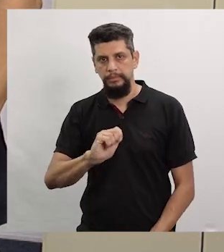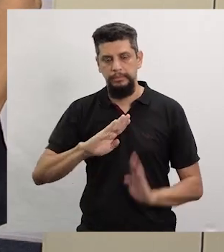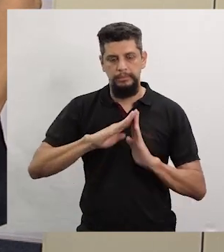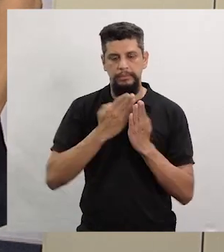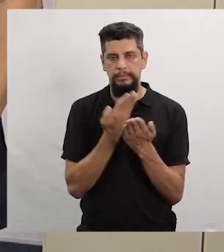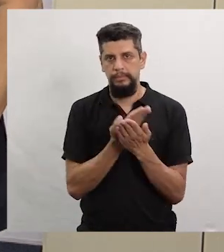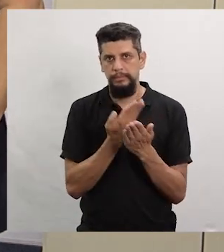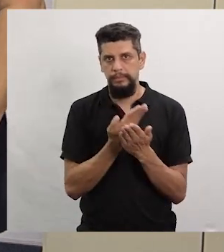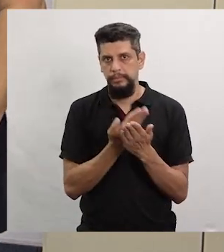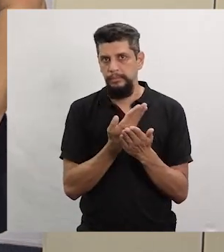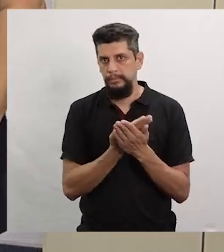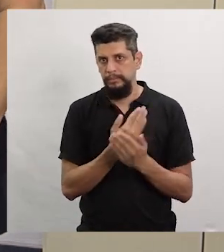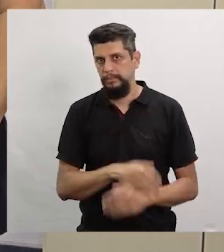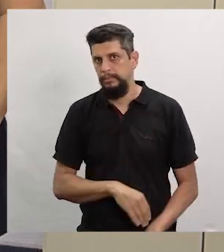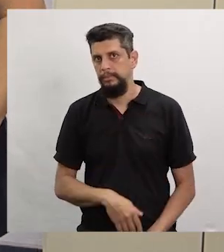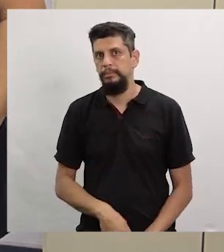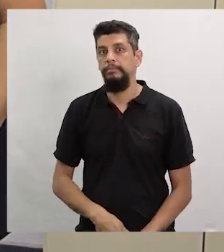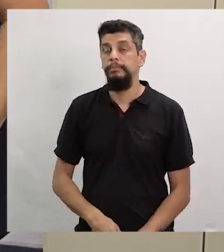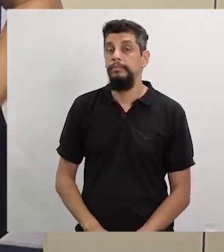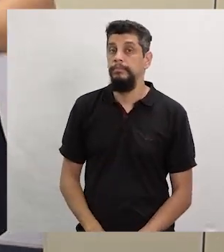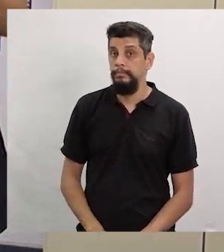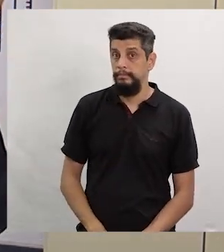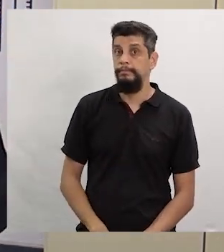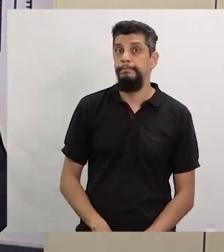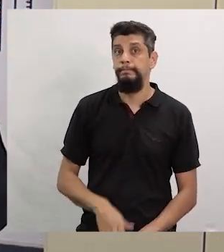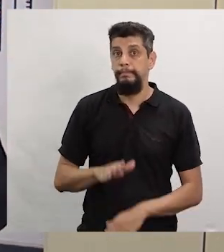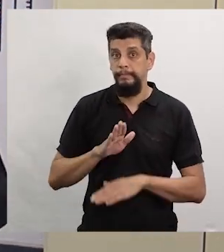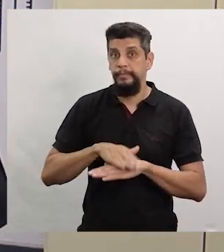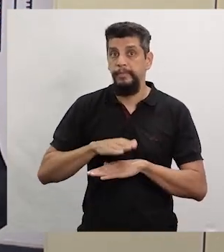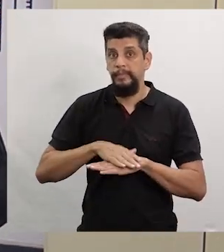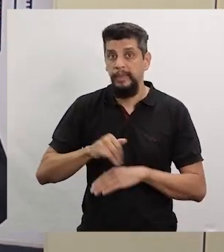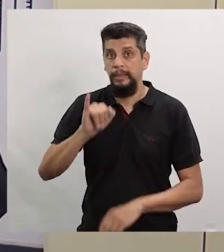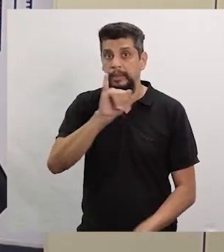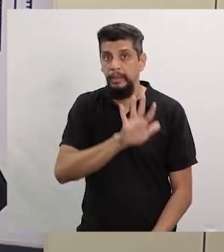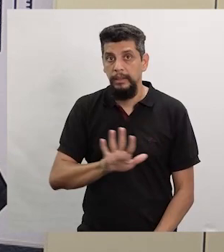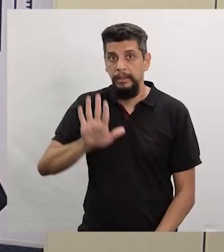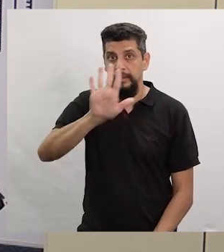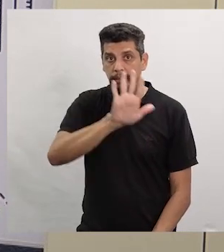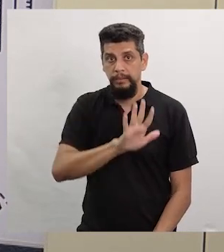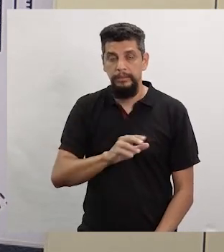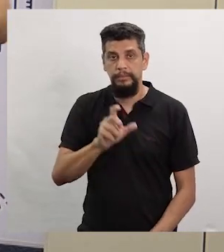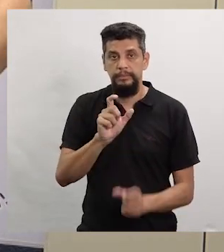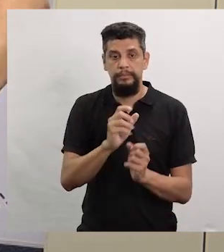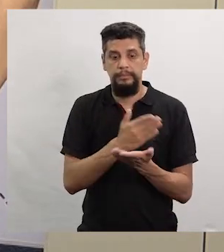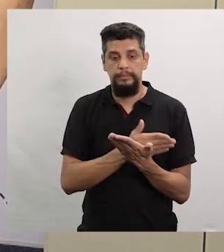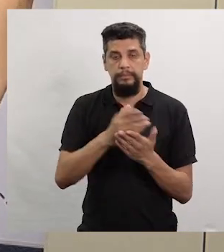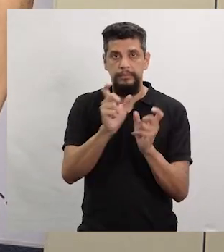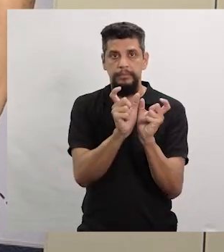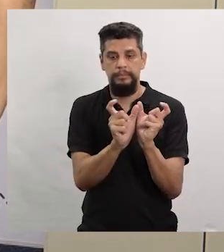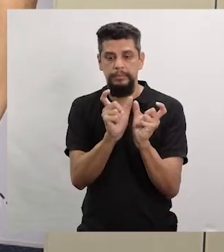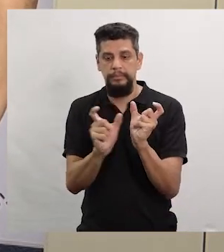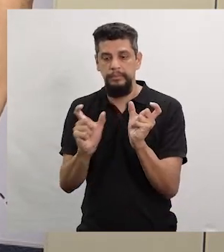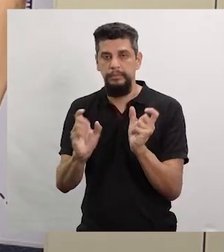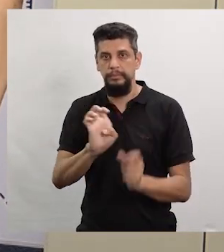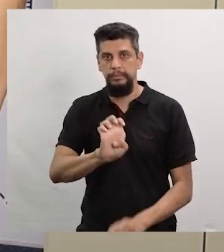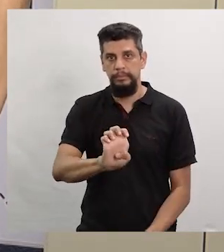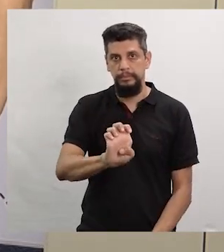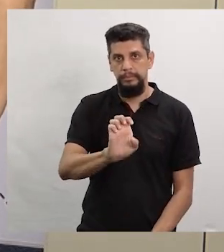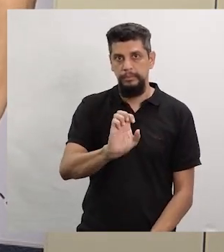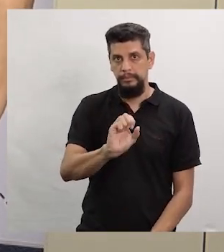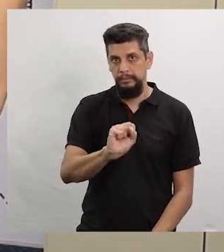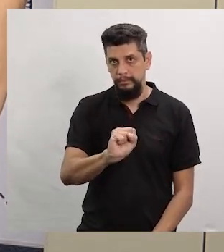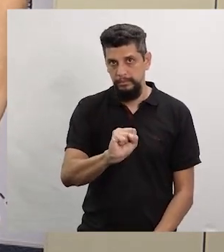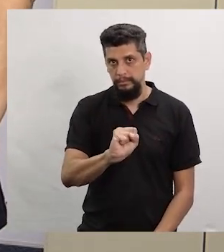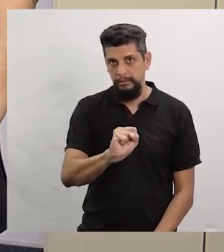escola Opa mais uma imagem aqui que começa com a sílaba